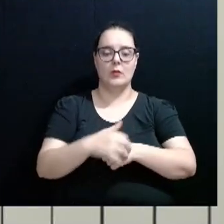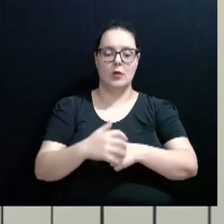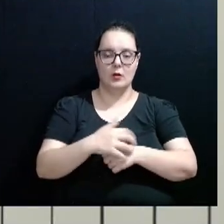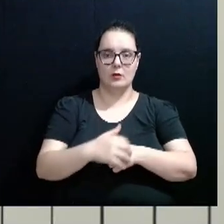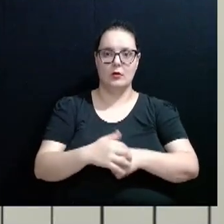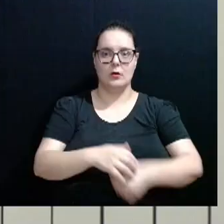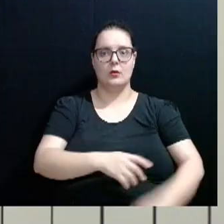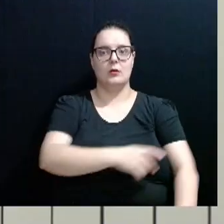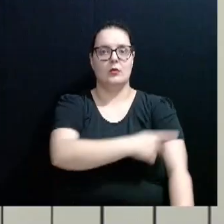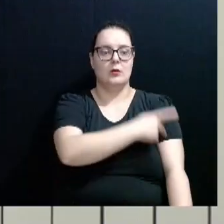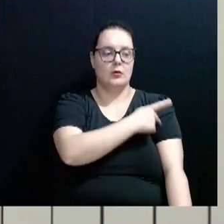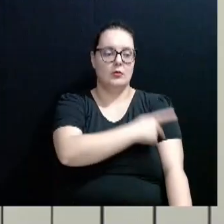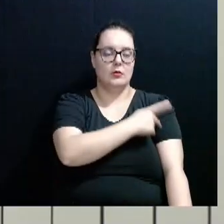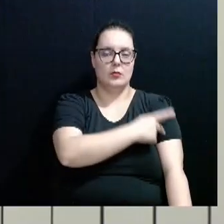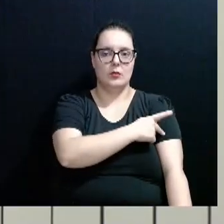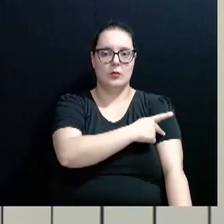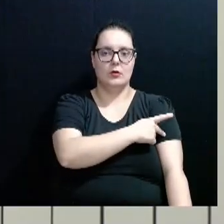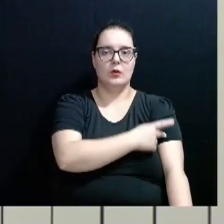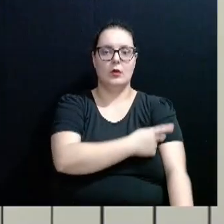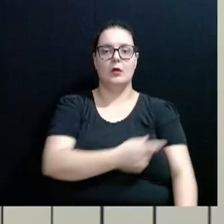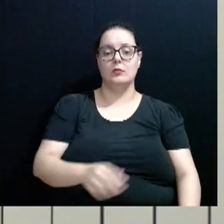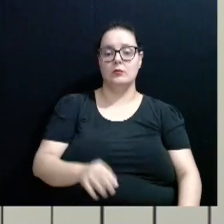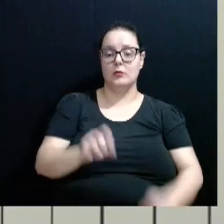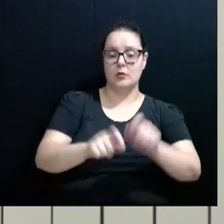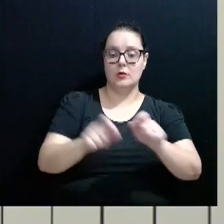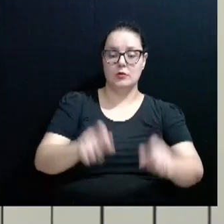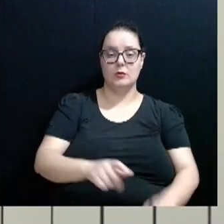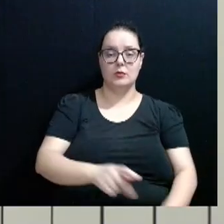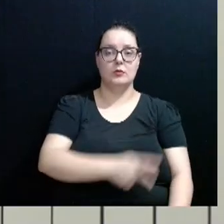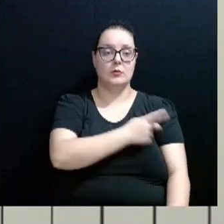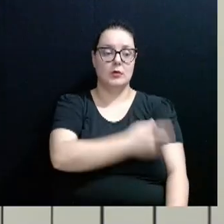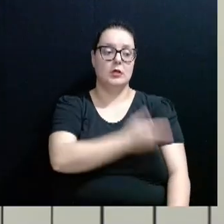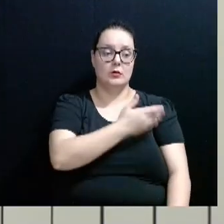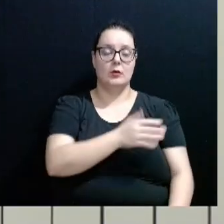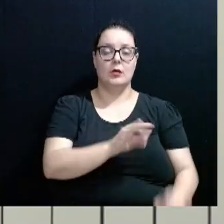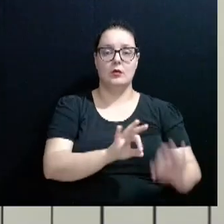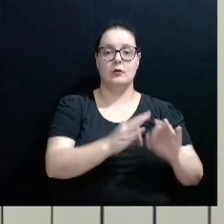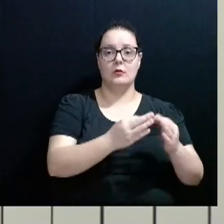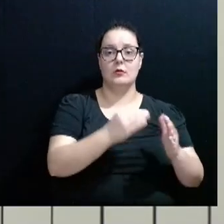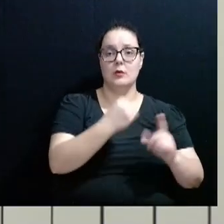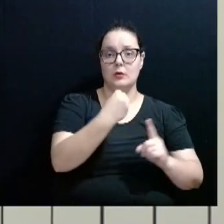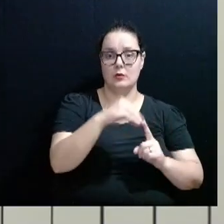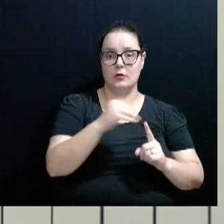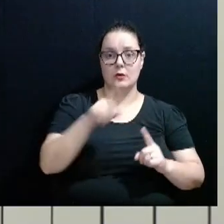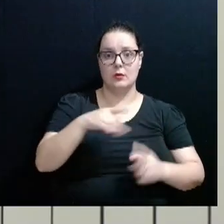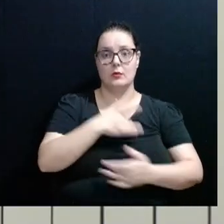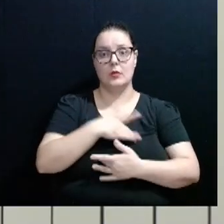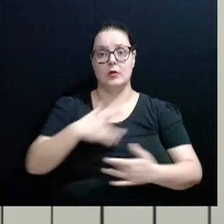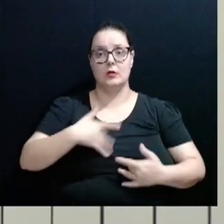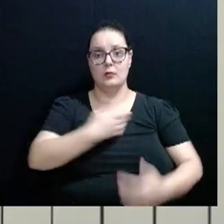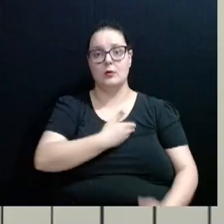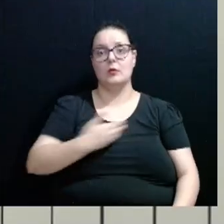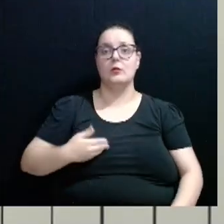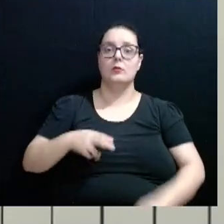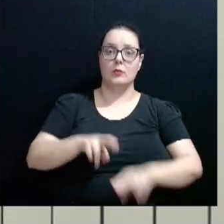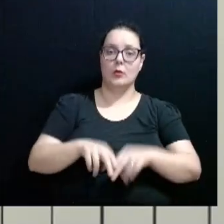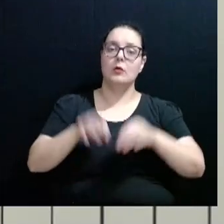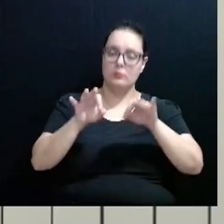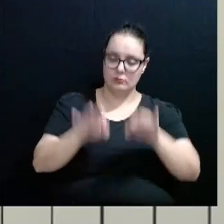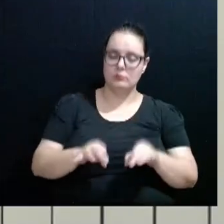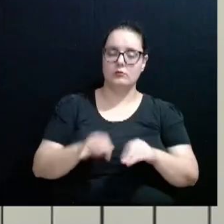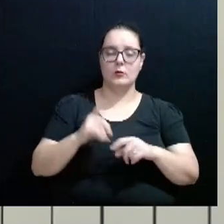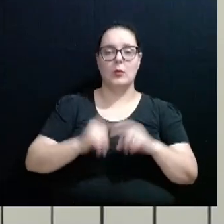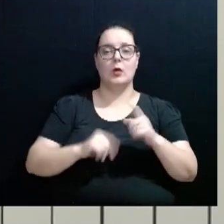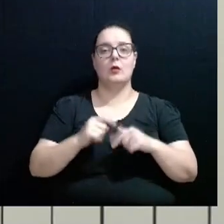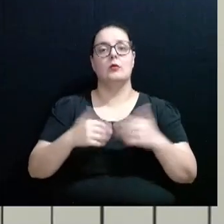hipertensos de baixa renda. Para o parlamentar, essa é uma questão de saúde pública. Por isso, é justo que este equipamento de